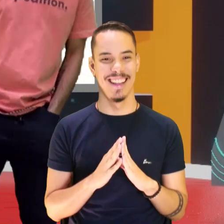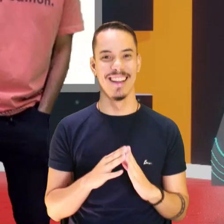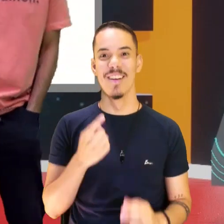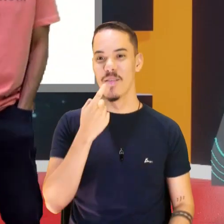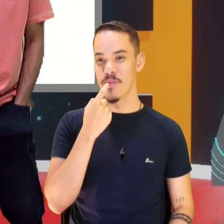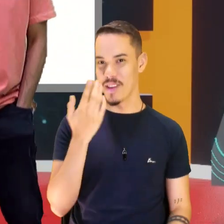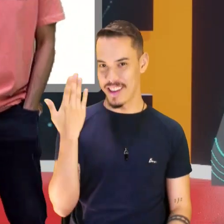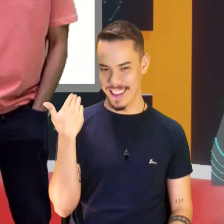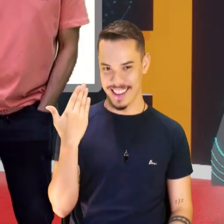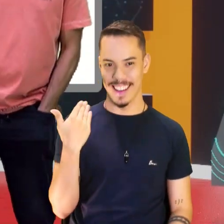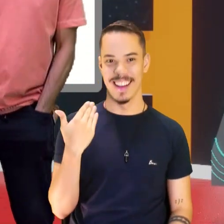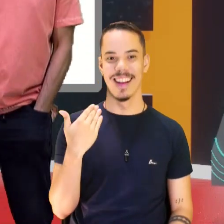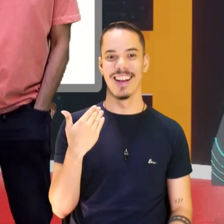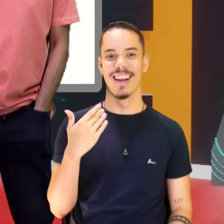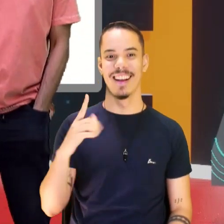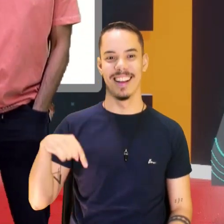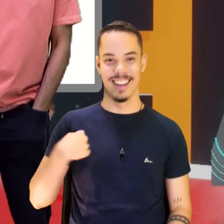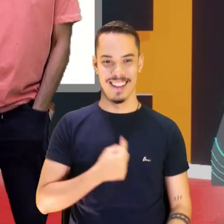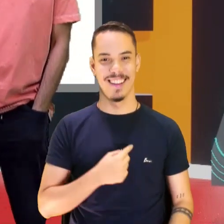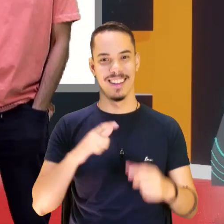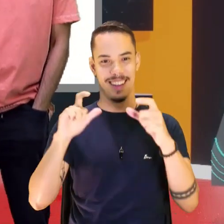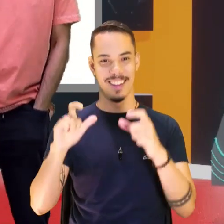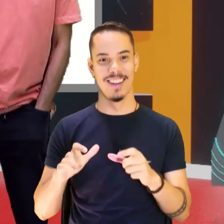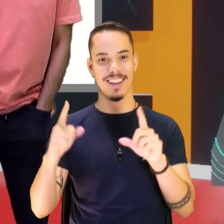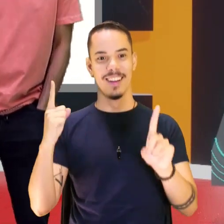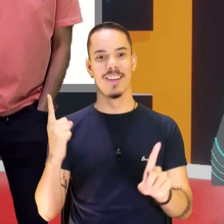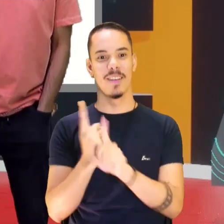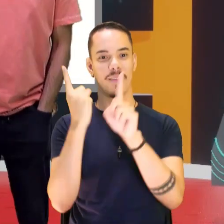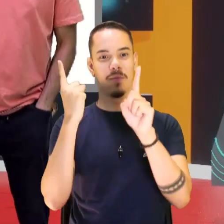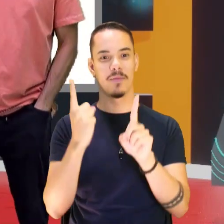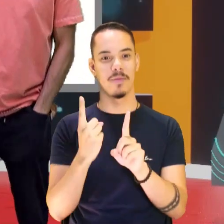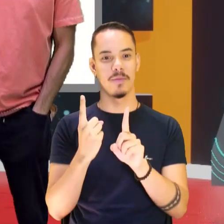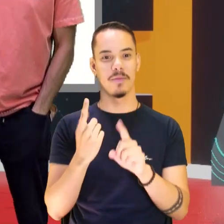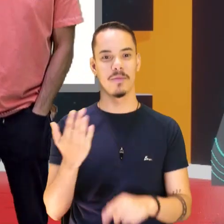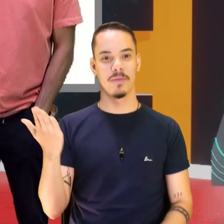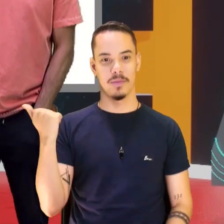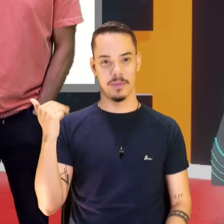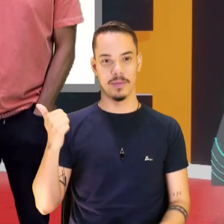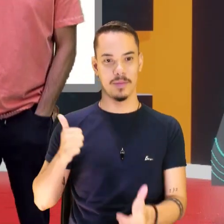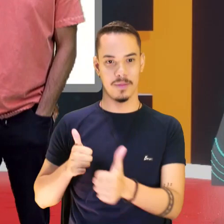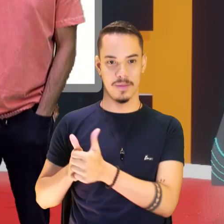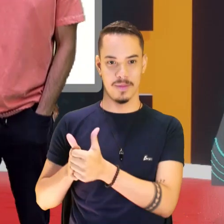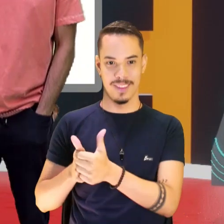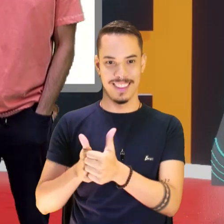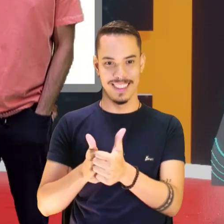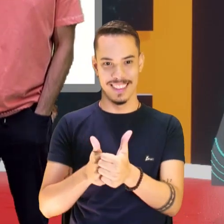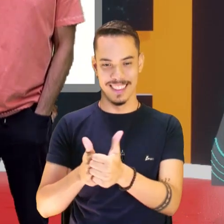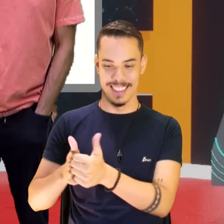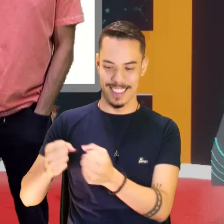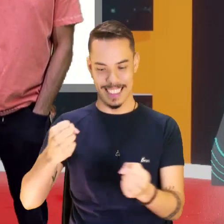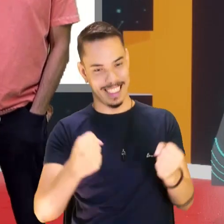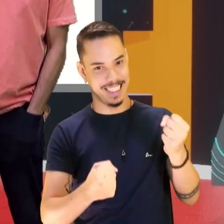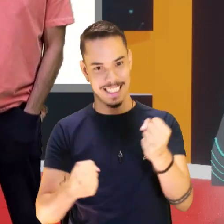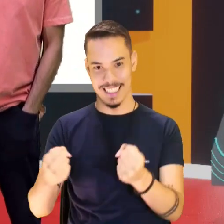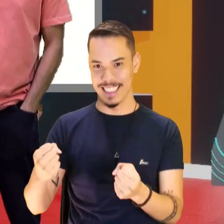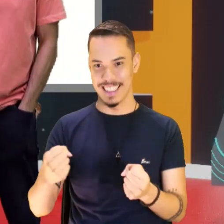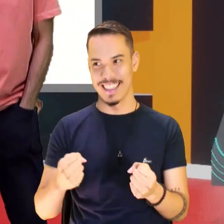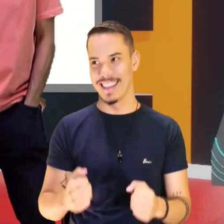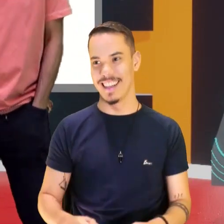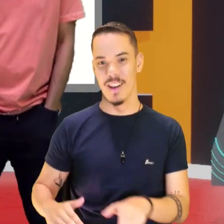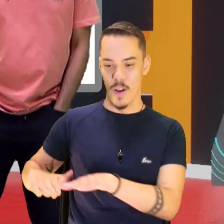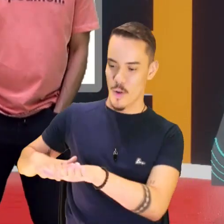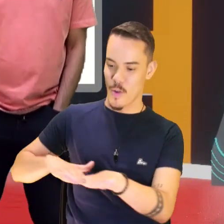vez era dizer, a gente ia num lugar e se encontrar em um lugar e dizer, não, vem atrás de mim. Eu digo, uou, o rali